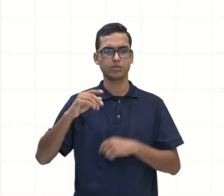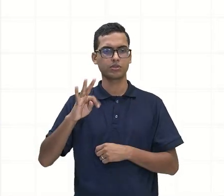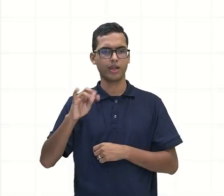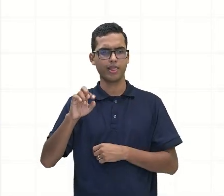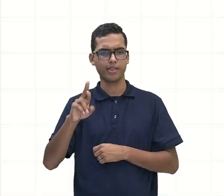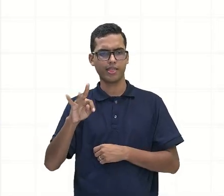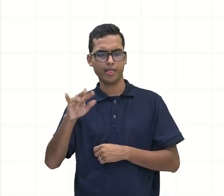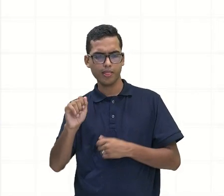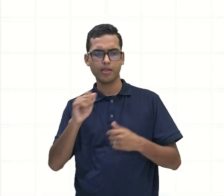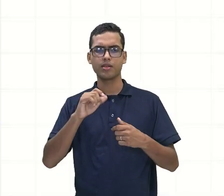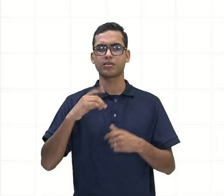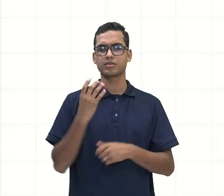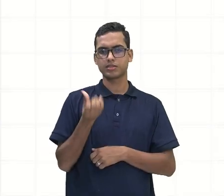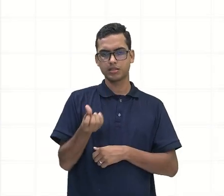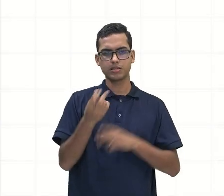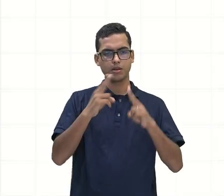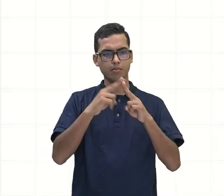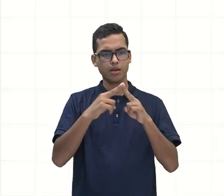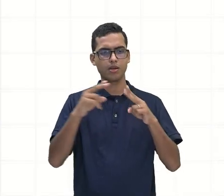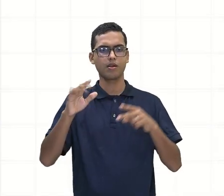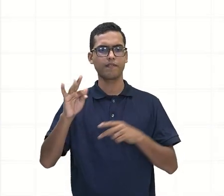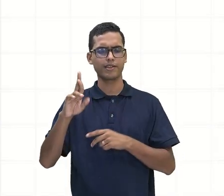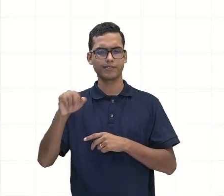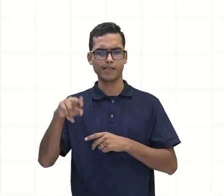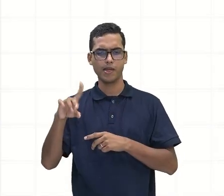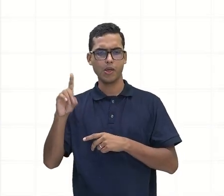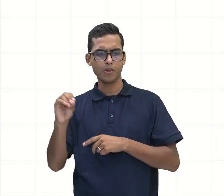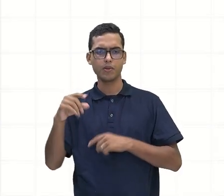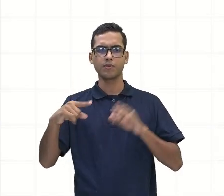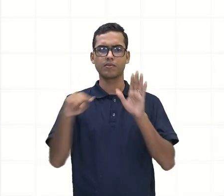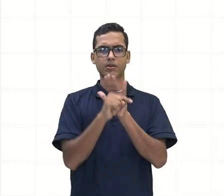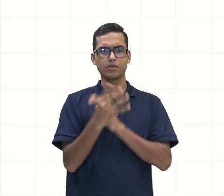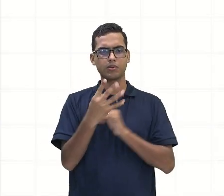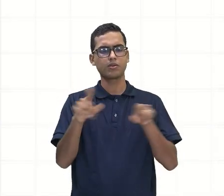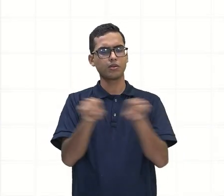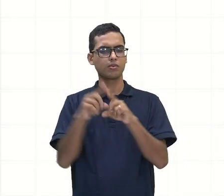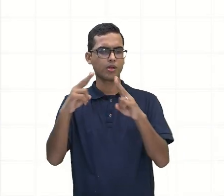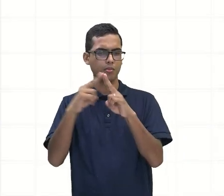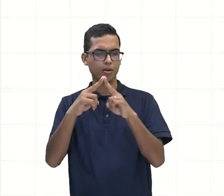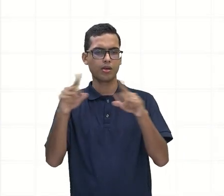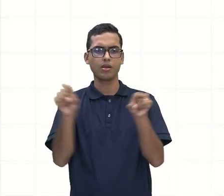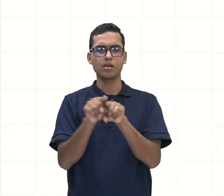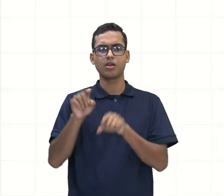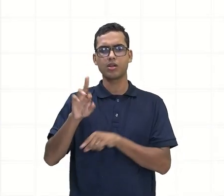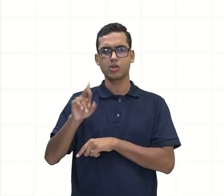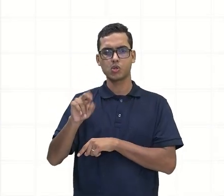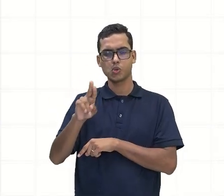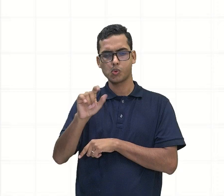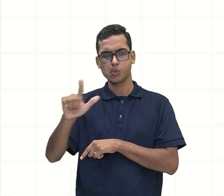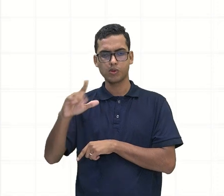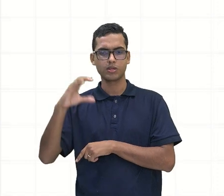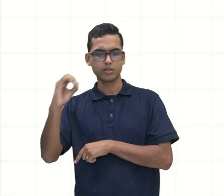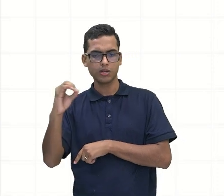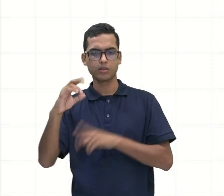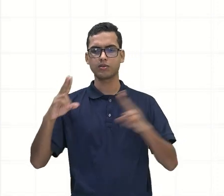com 6, é par. Fernando ficou com menos 4, é par. Raul, 0.